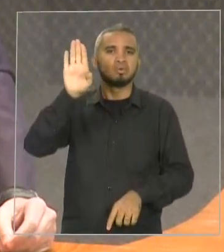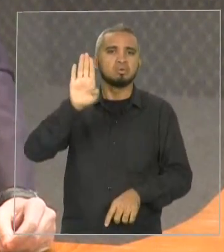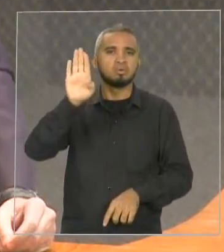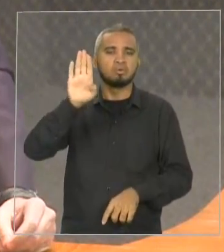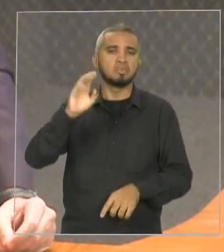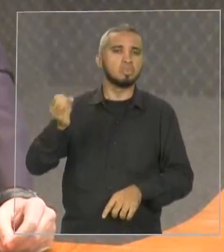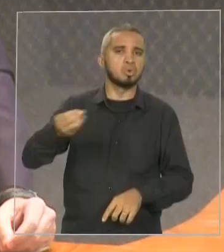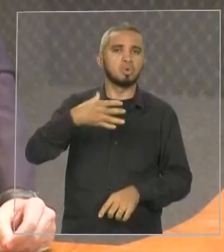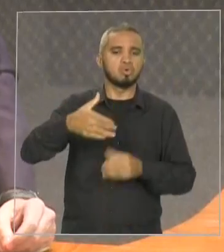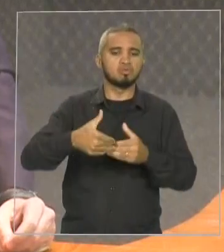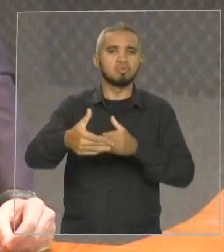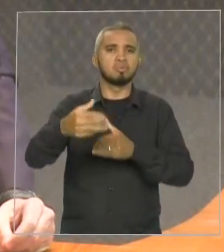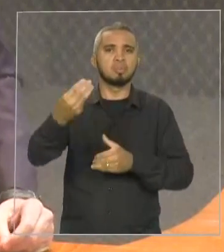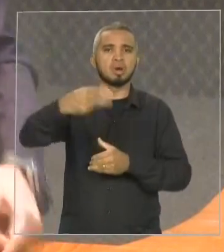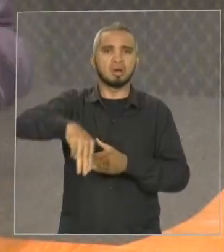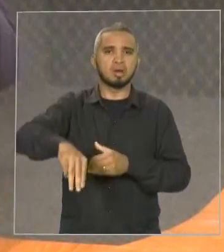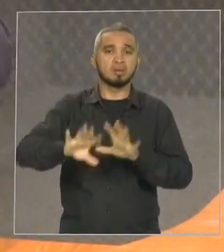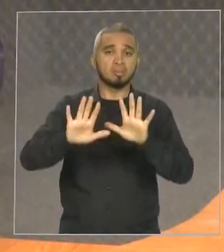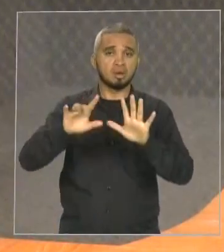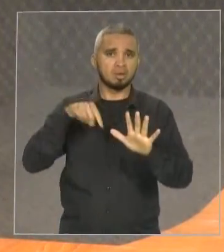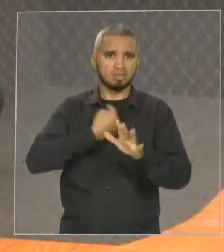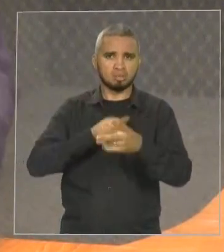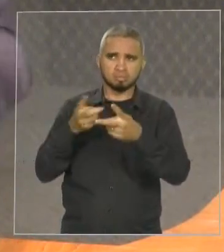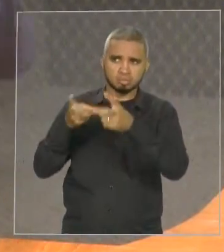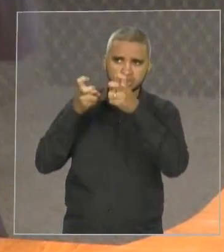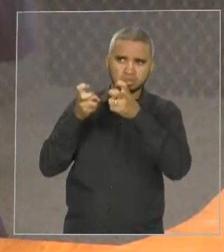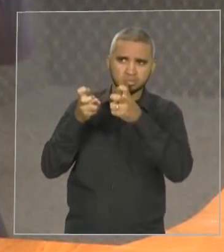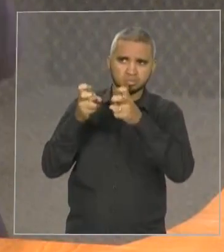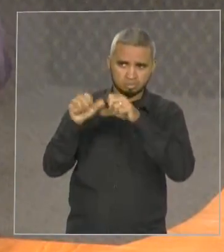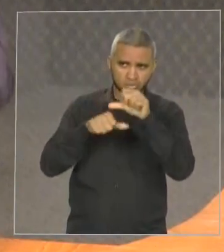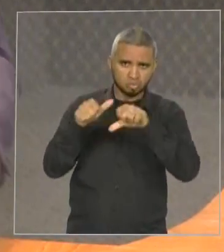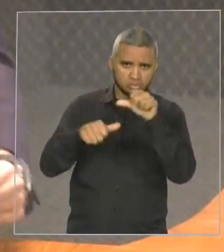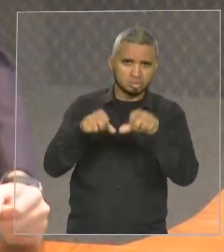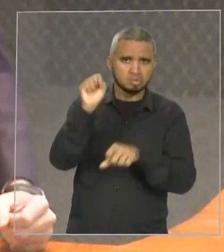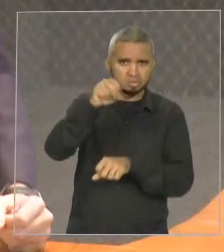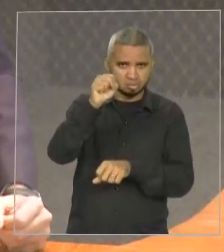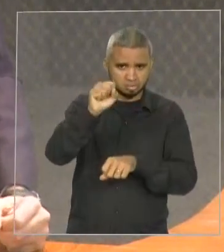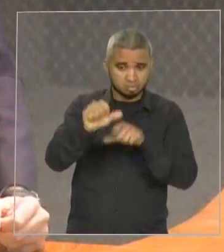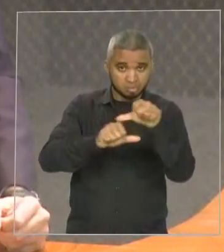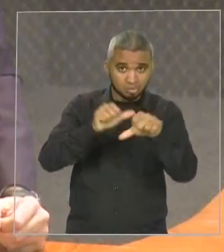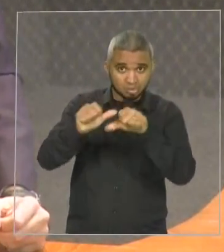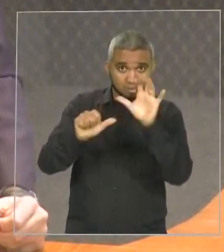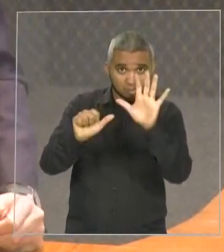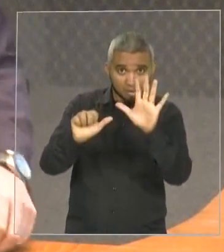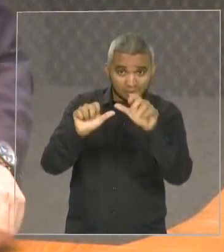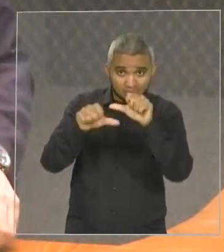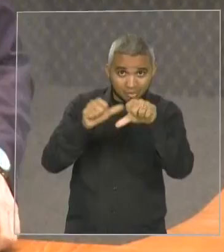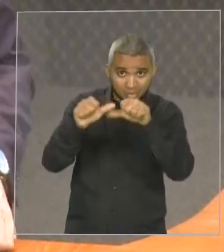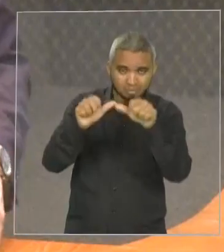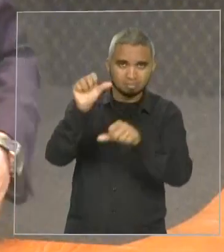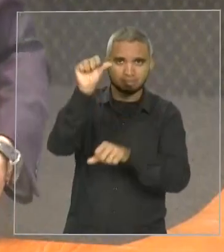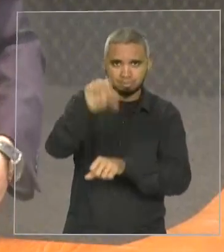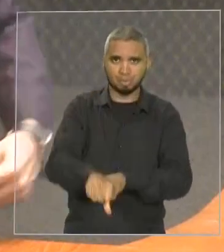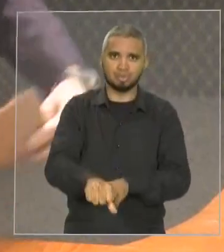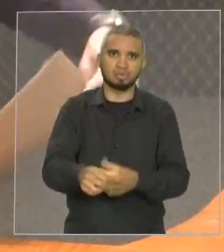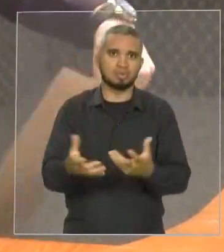do Maranhão, mas o que nós vemos, sim, é mudança, mas mudança para pior e mudança para muito pior de tudo que nós vemos nesse nosso Estado. Muito obrigado, senhor presidente.